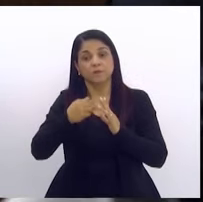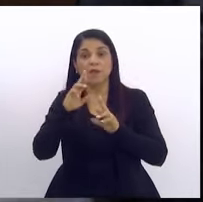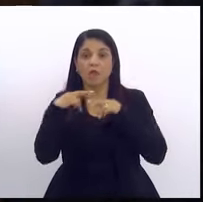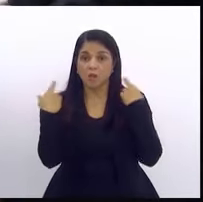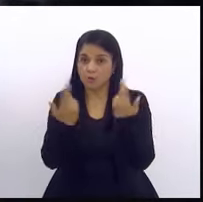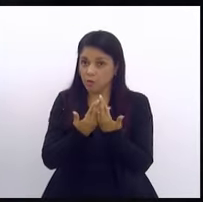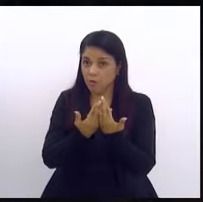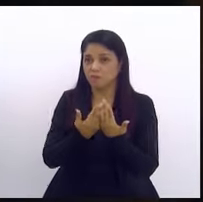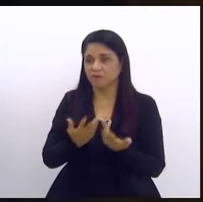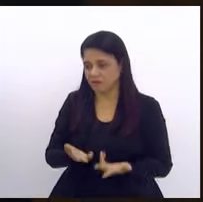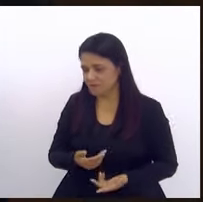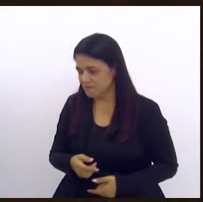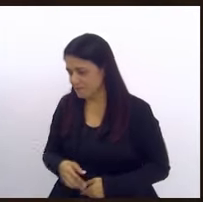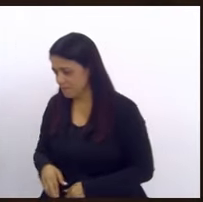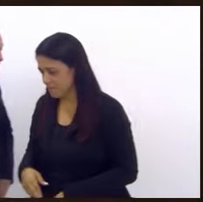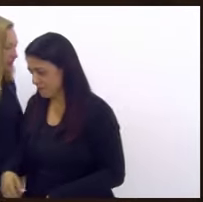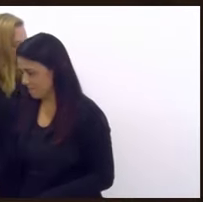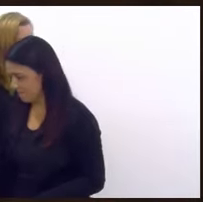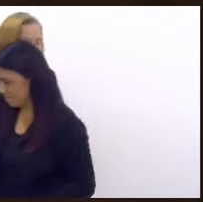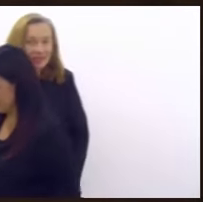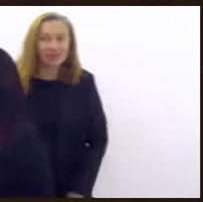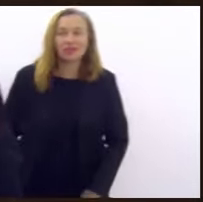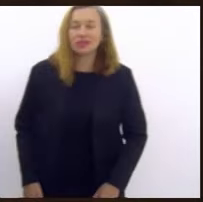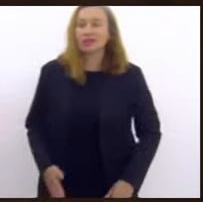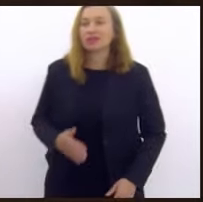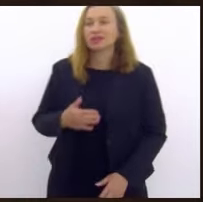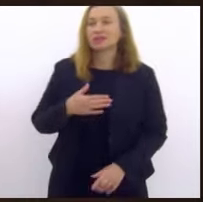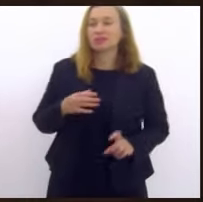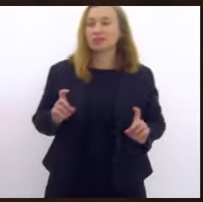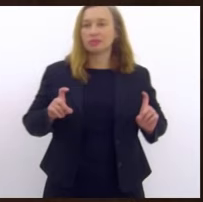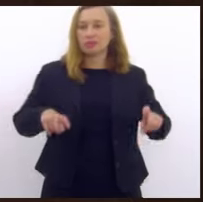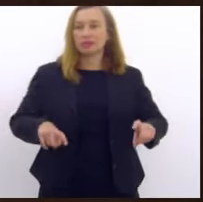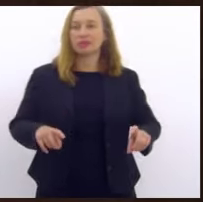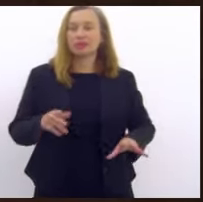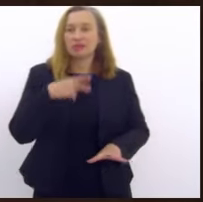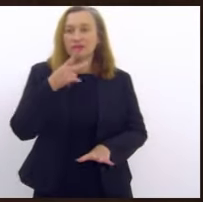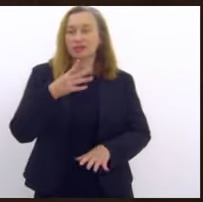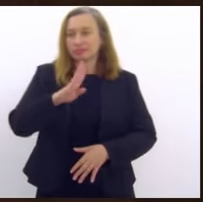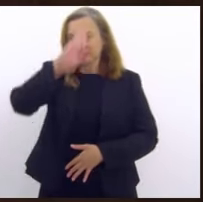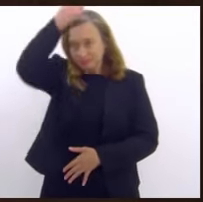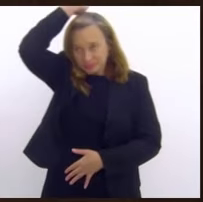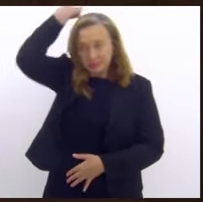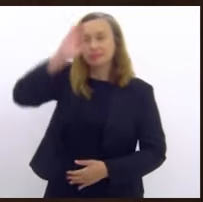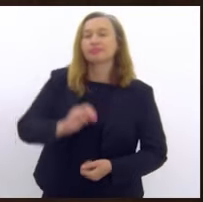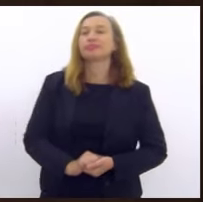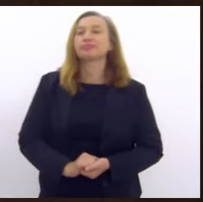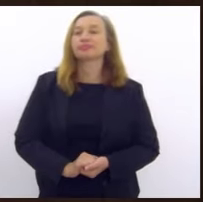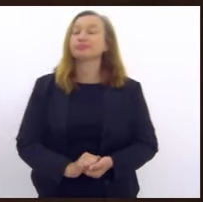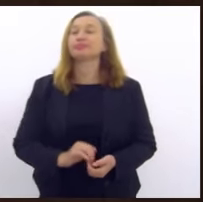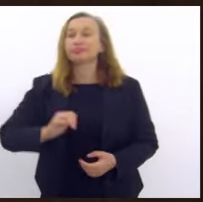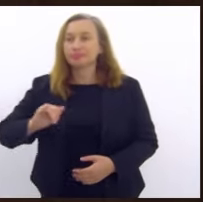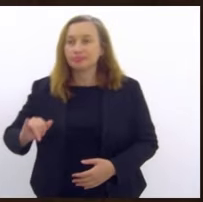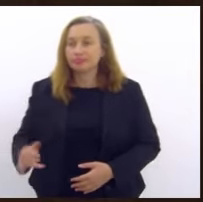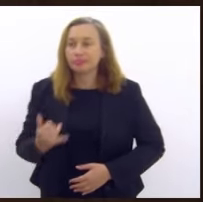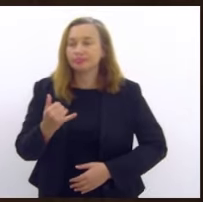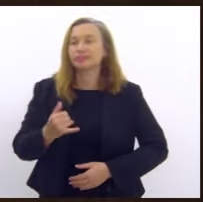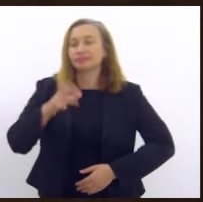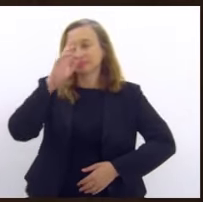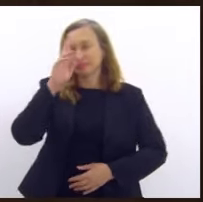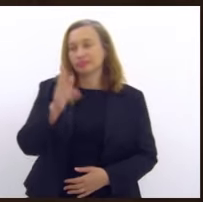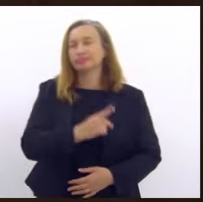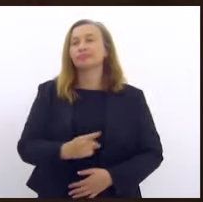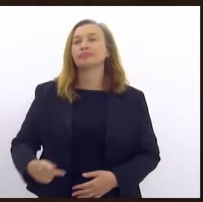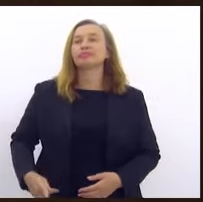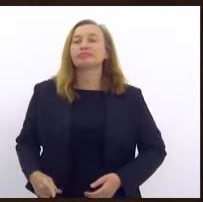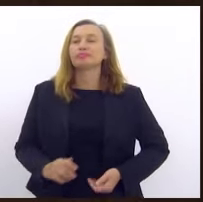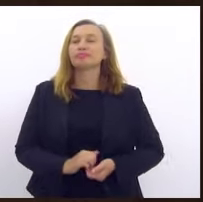O outro item é essa também, por uma questão de coerência ao meu mandato, relacionado à anistia do Corpo de Bombeiros. E aproveito o ensejo, presidente,